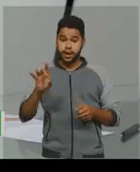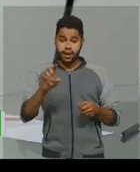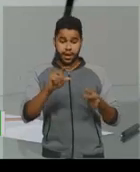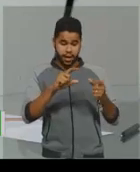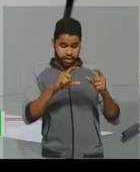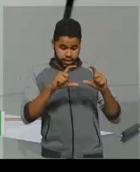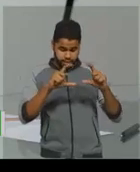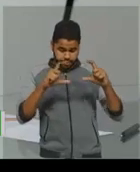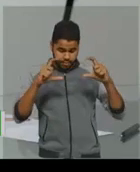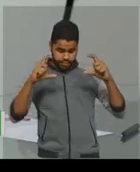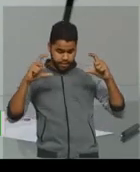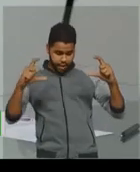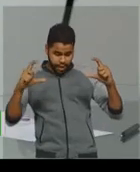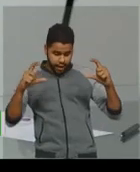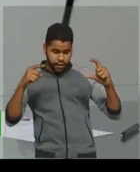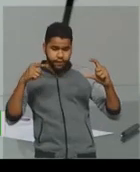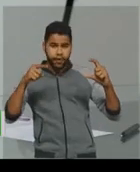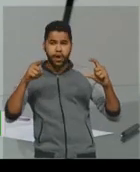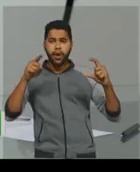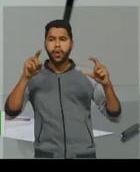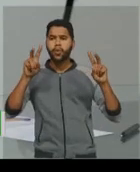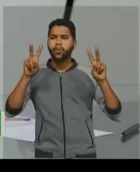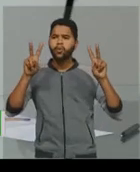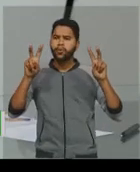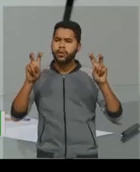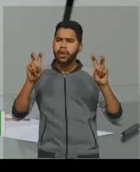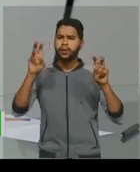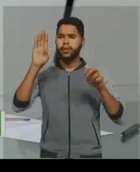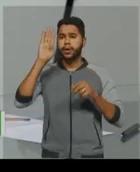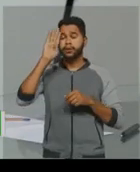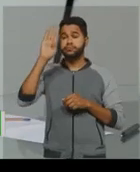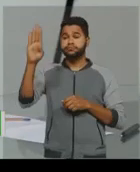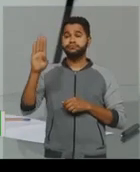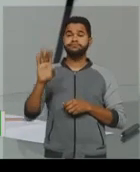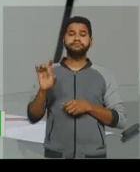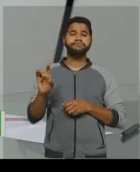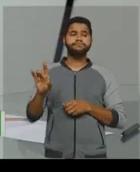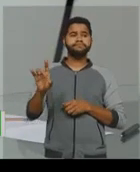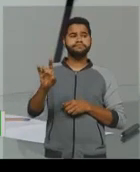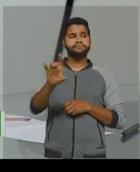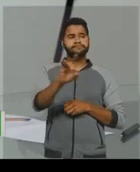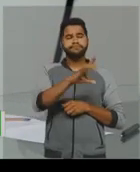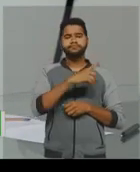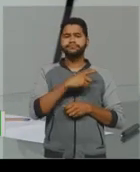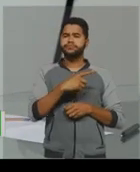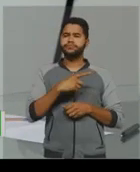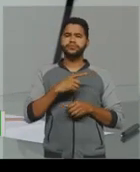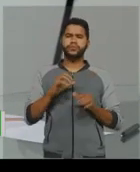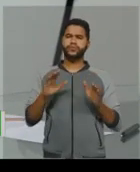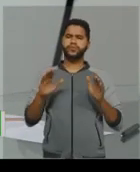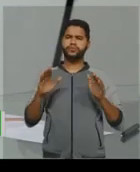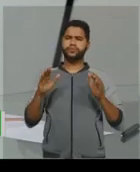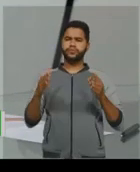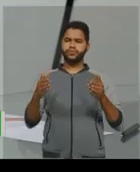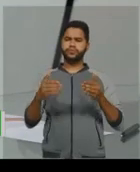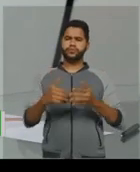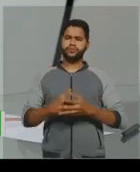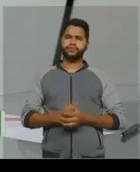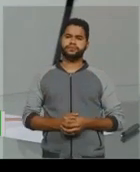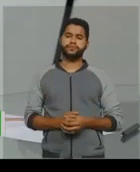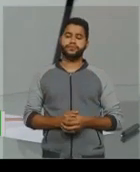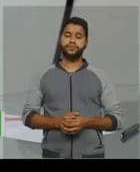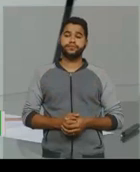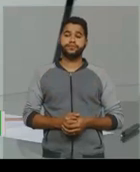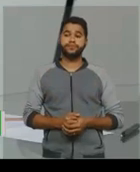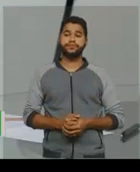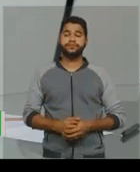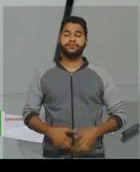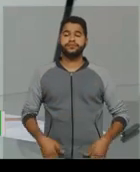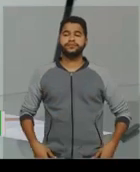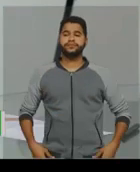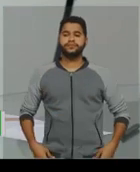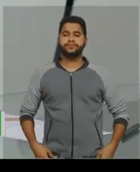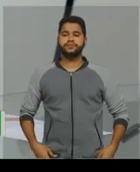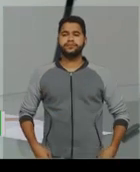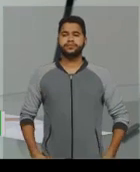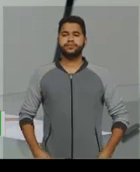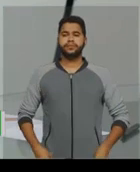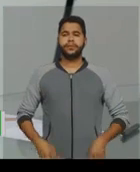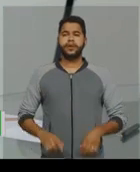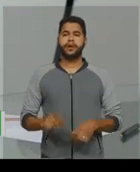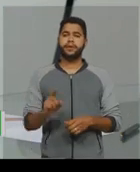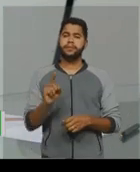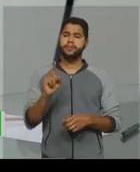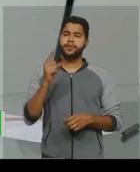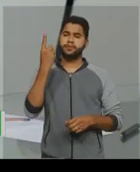uma ideia central. Cada parágrafo tem o tópico central. Tem o tópico frasal, que é aquela primeira